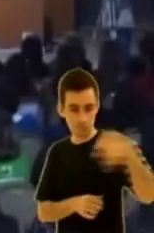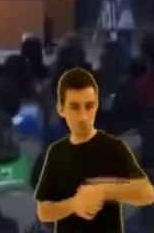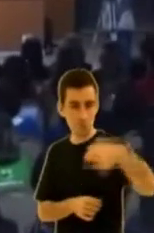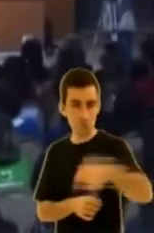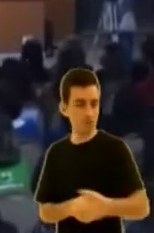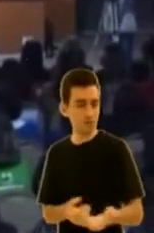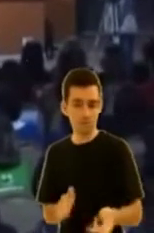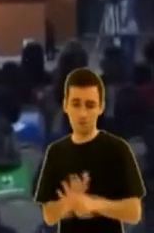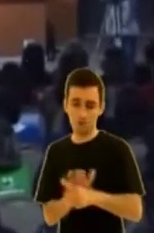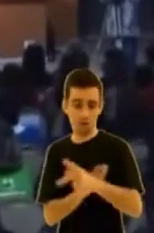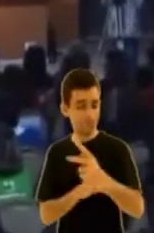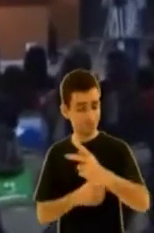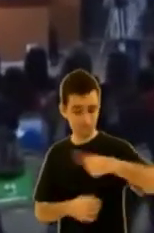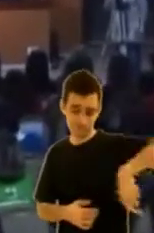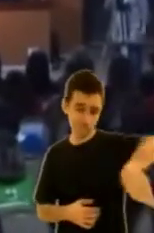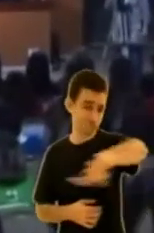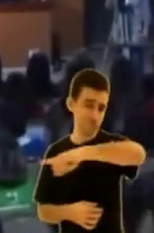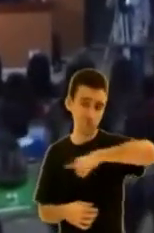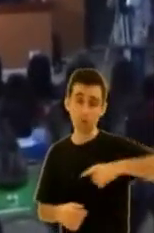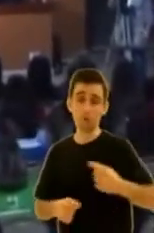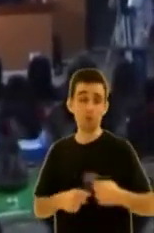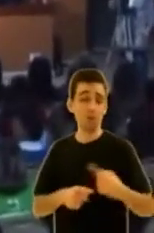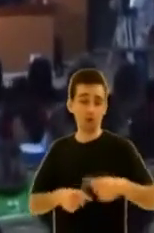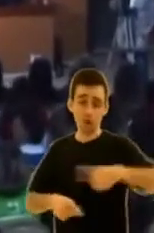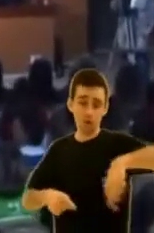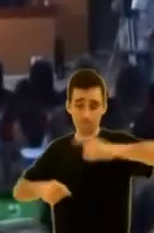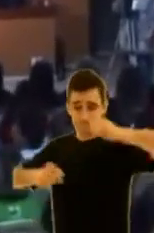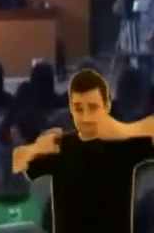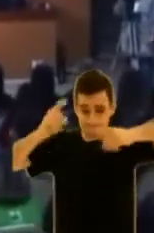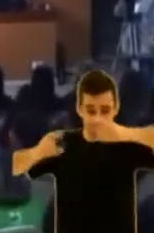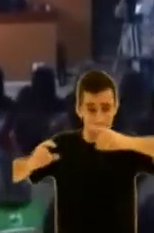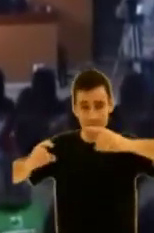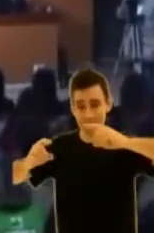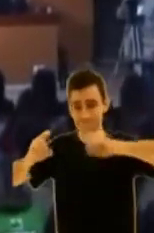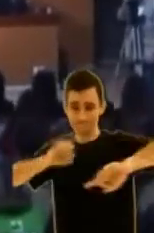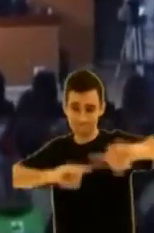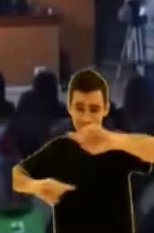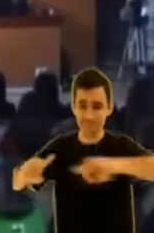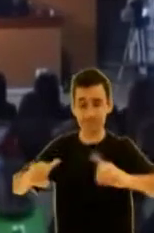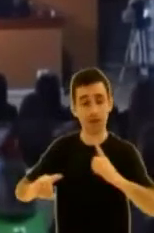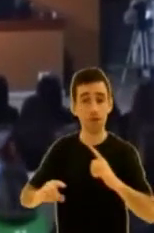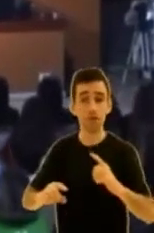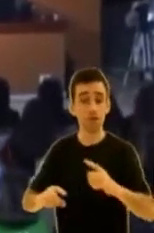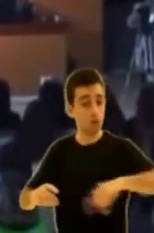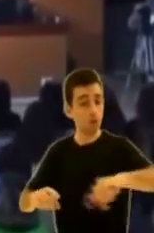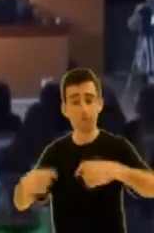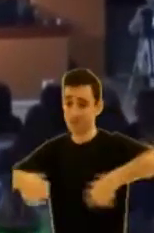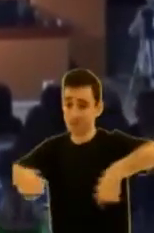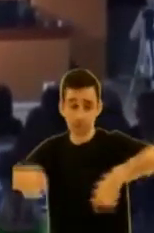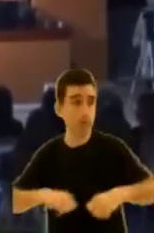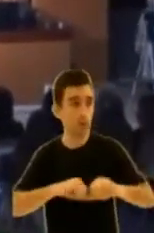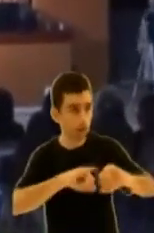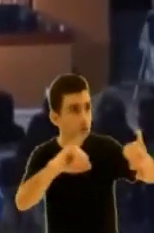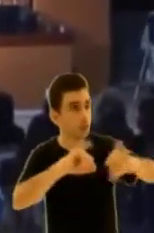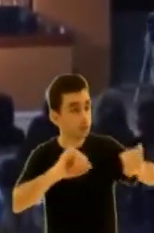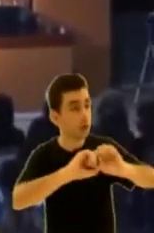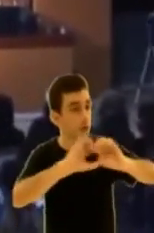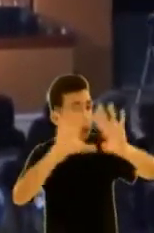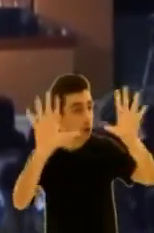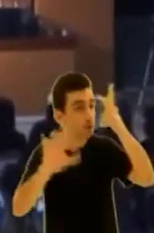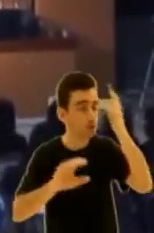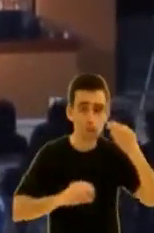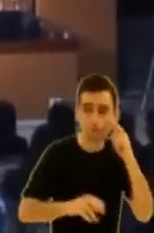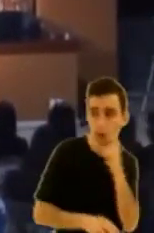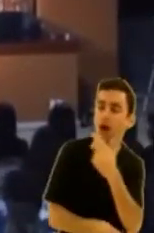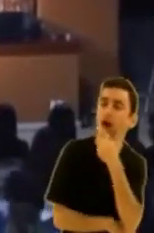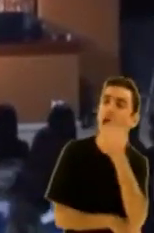obrigações próprias nossas como gestores públicos, que é o dever de prestar contas, que é o dever de